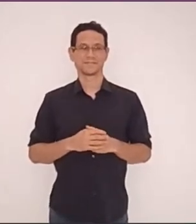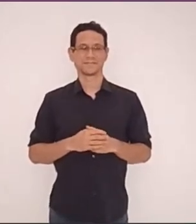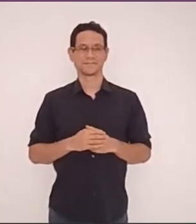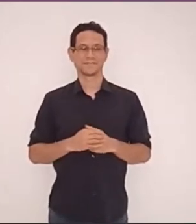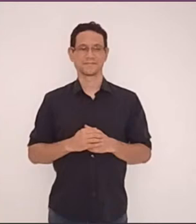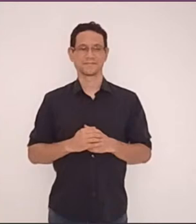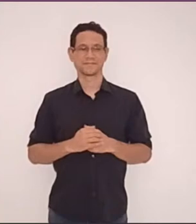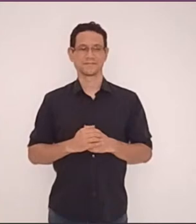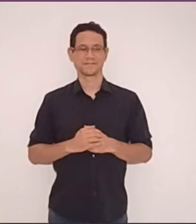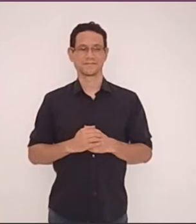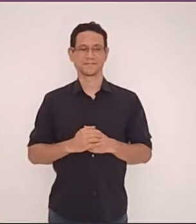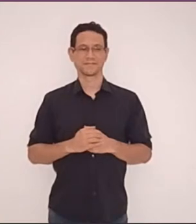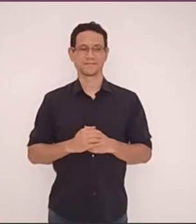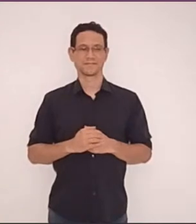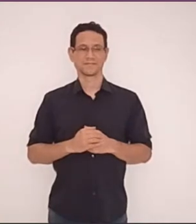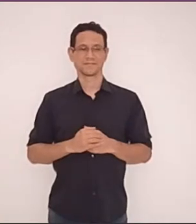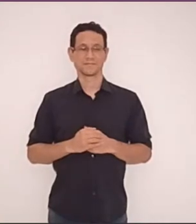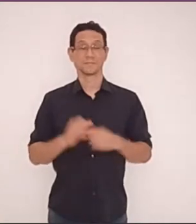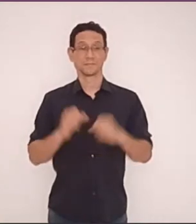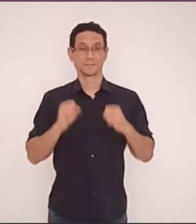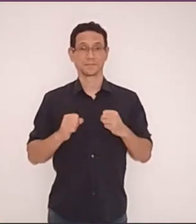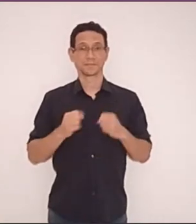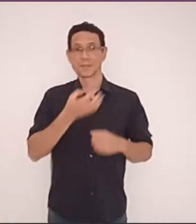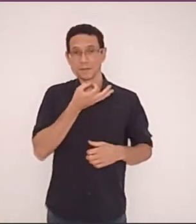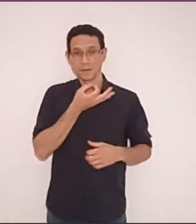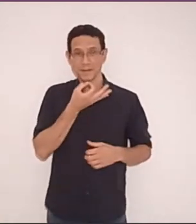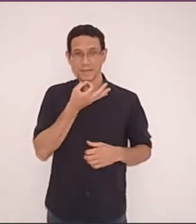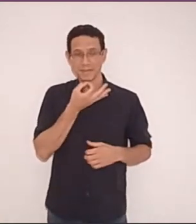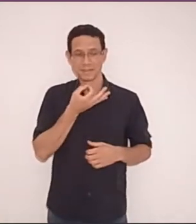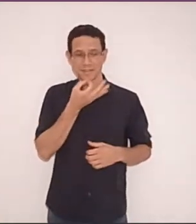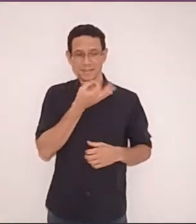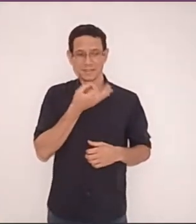Oi preta seu microfone está fechado